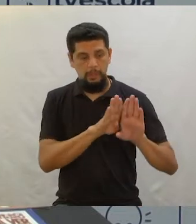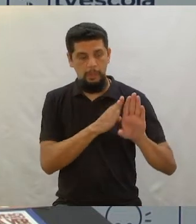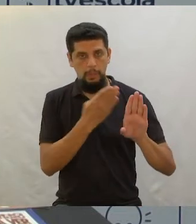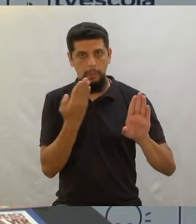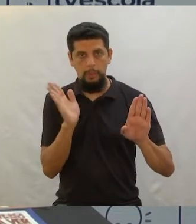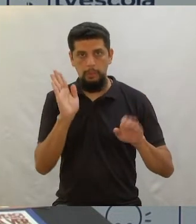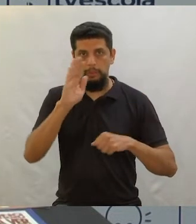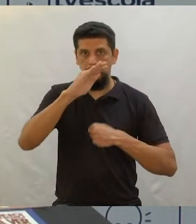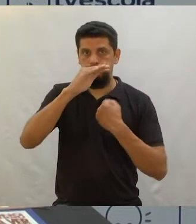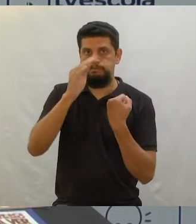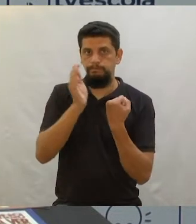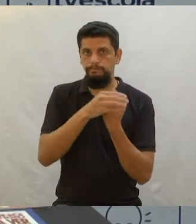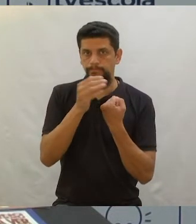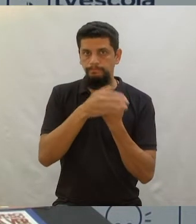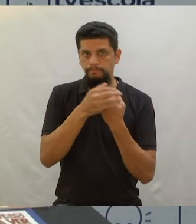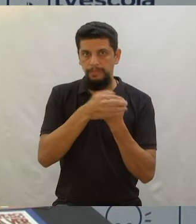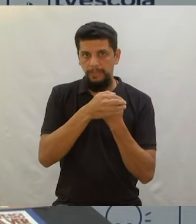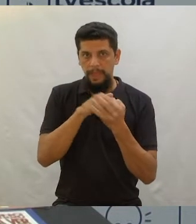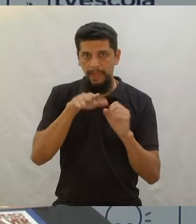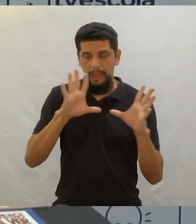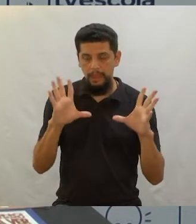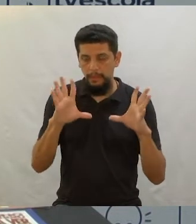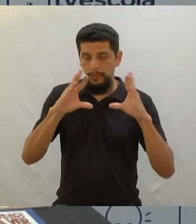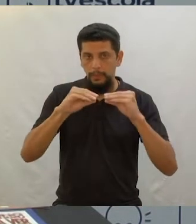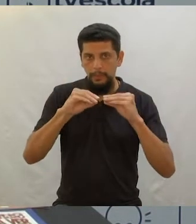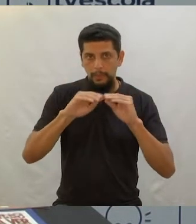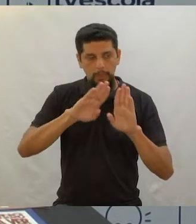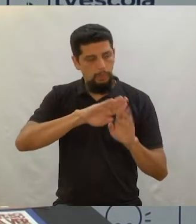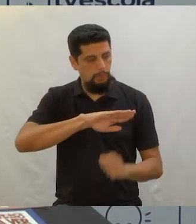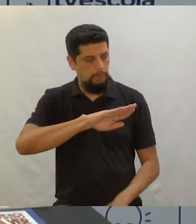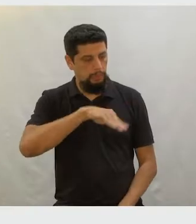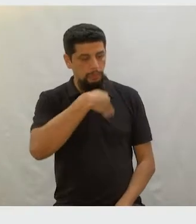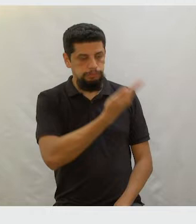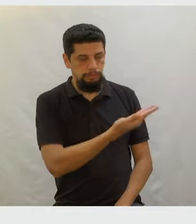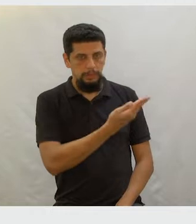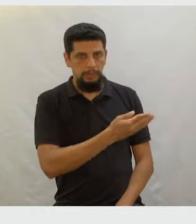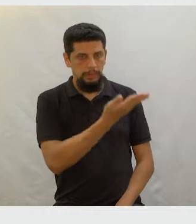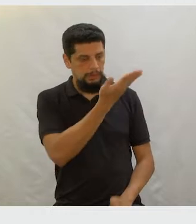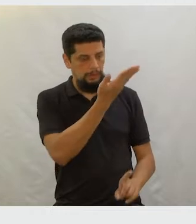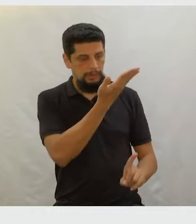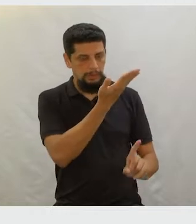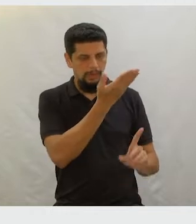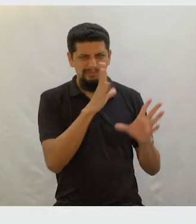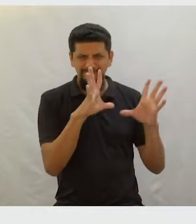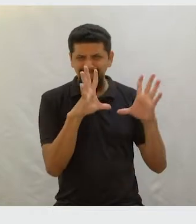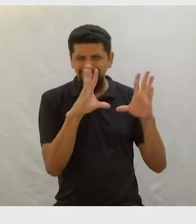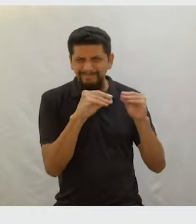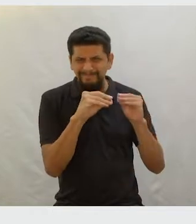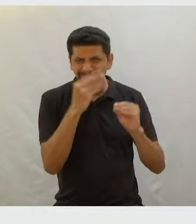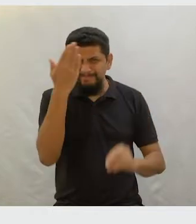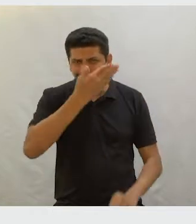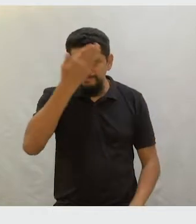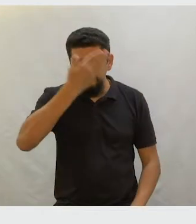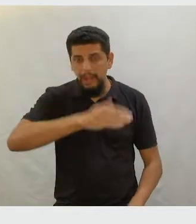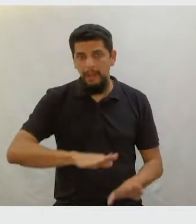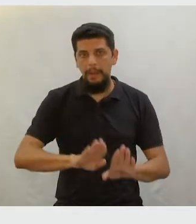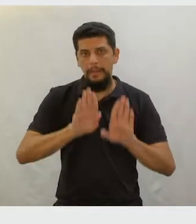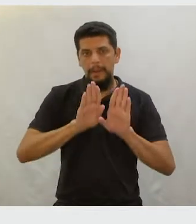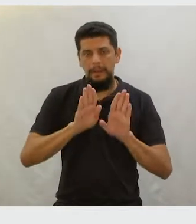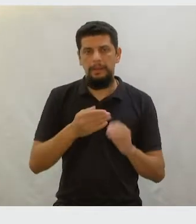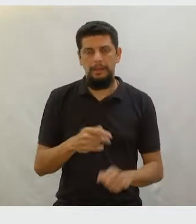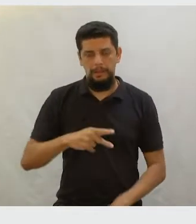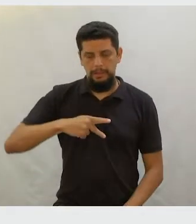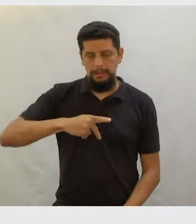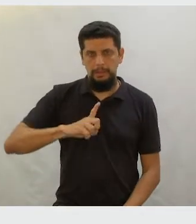porta secreta era de noite e do outro lado estava escurso mas